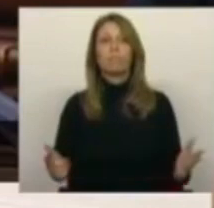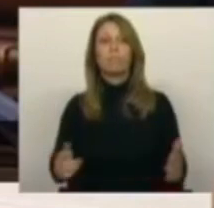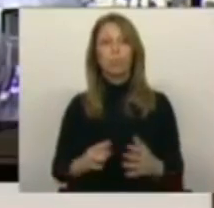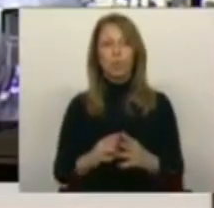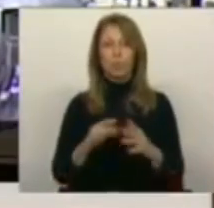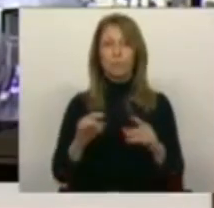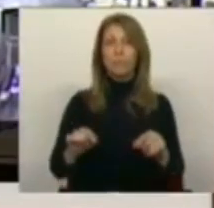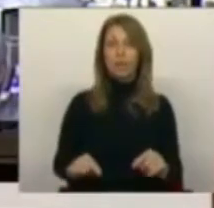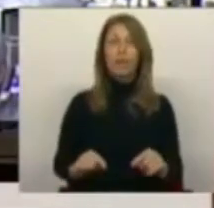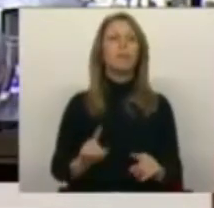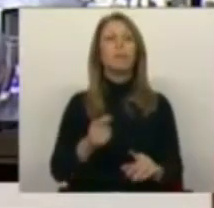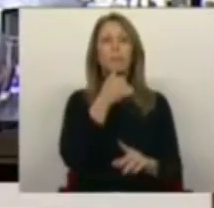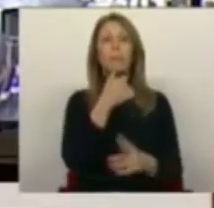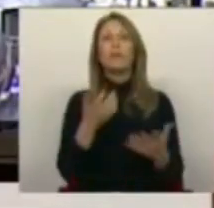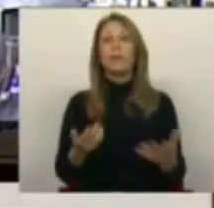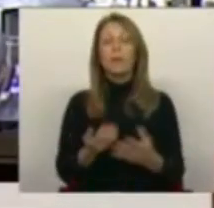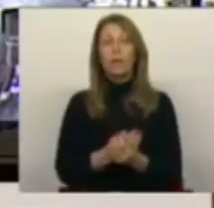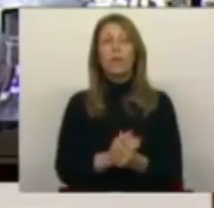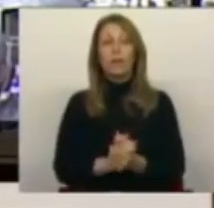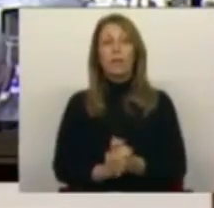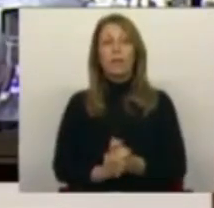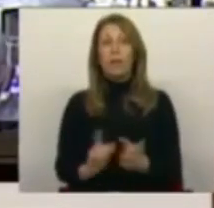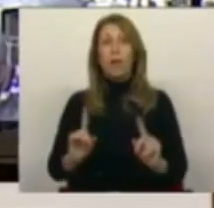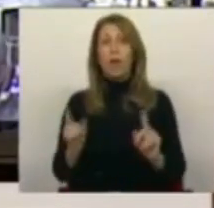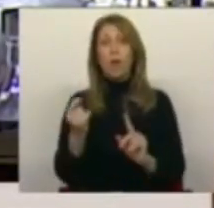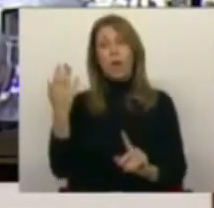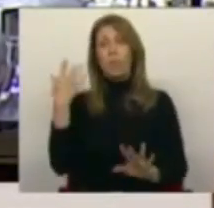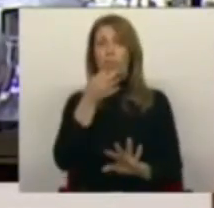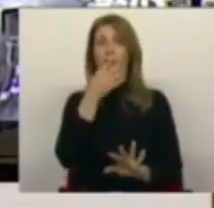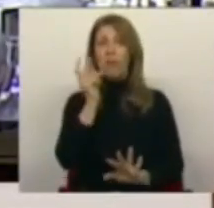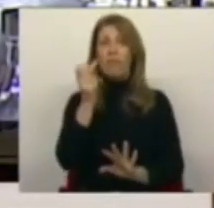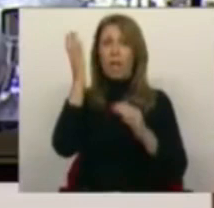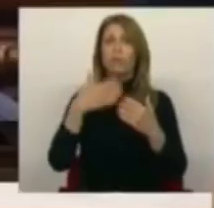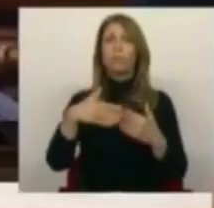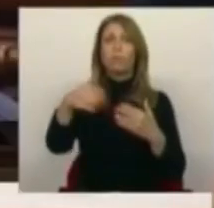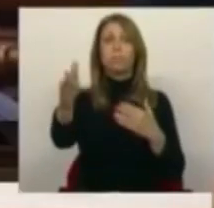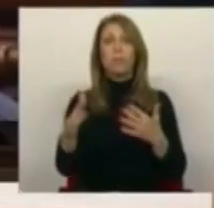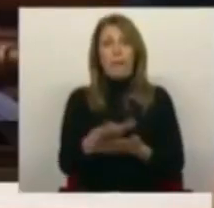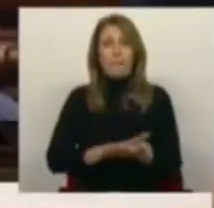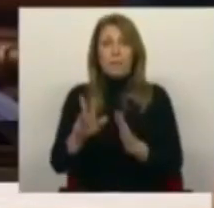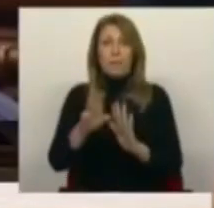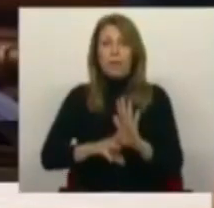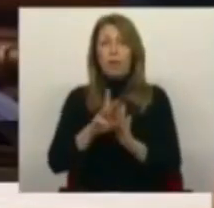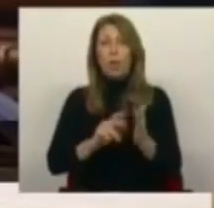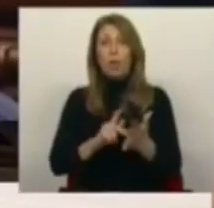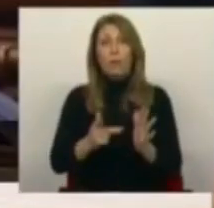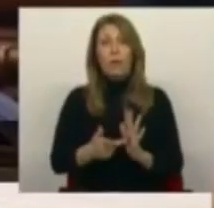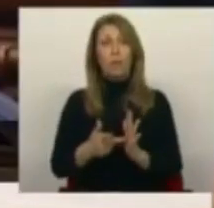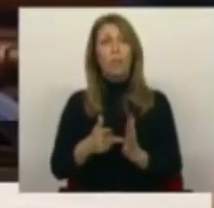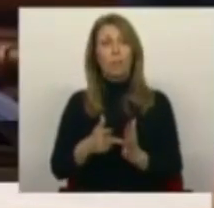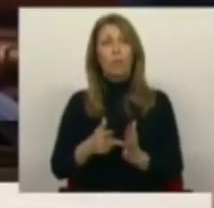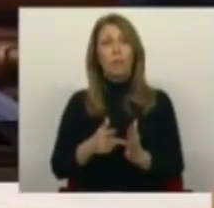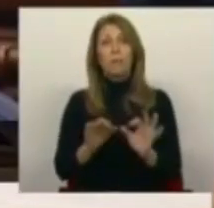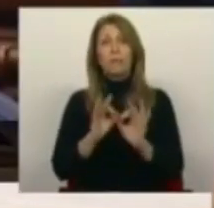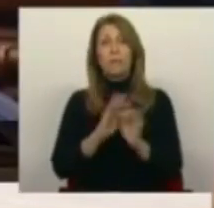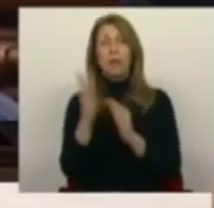estamos aqui é. Não, não, há pouco falava em vários anos, quer dizer, isto é com base num relatório técnico, consta, aliás, como anexo